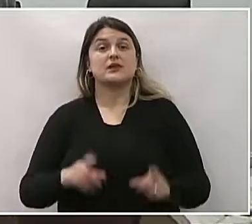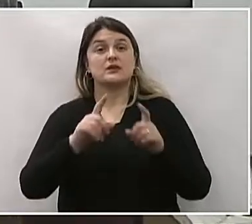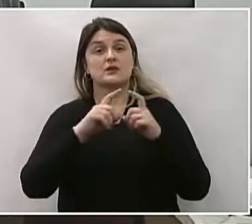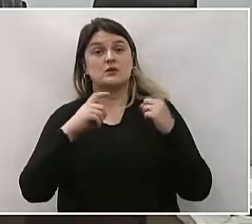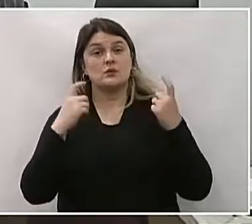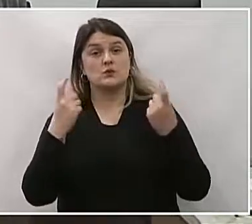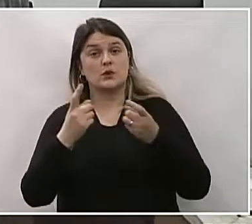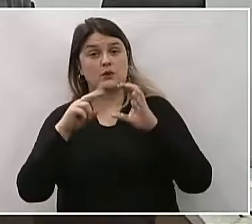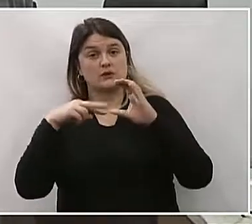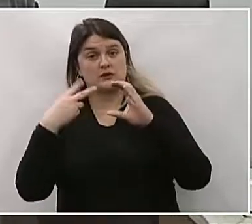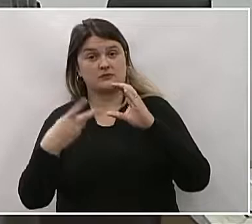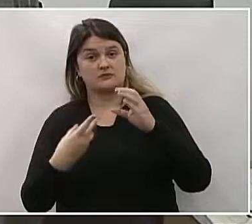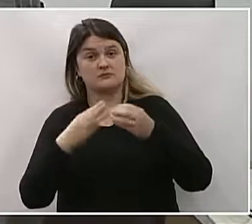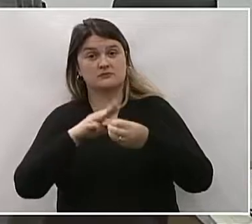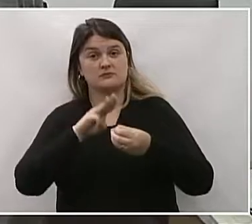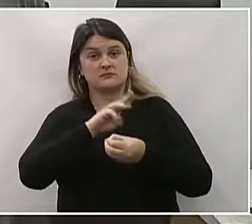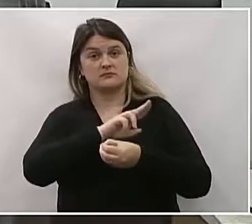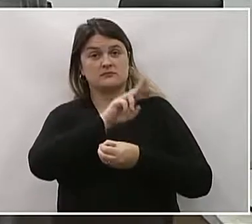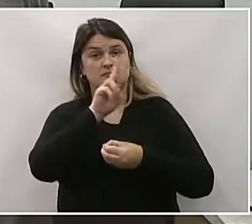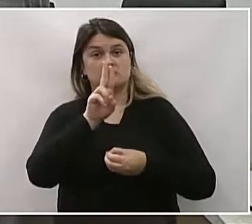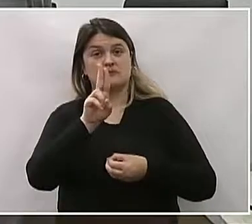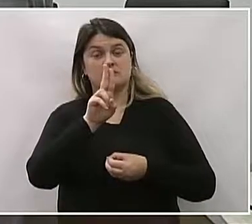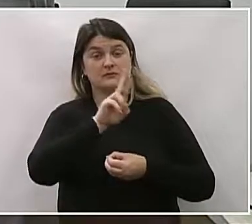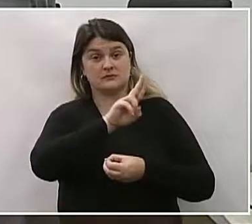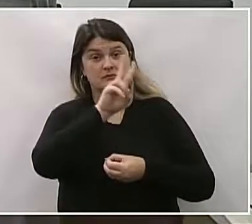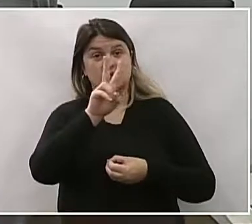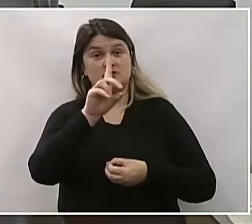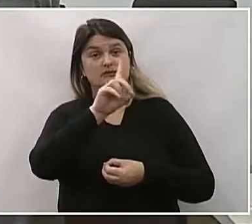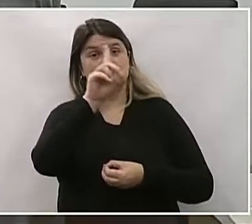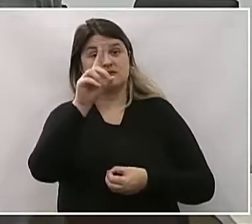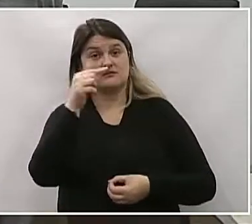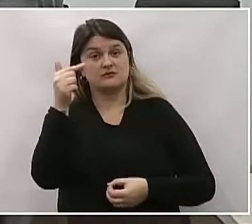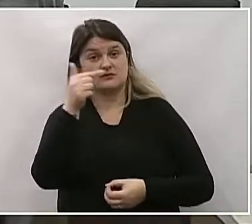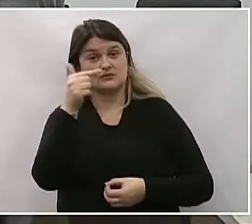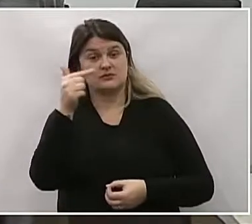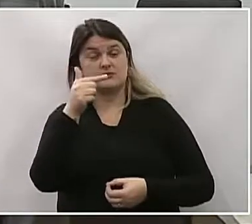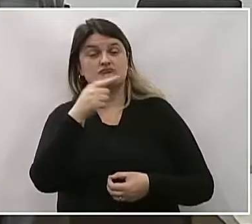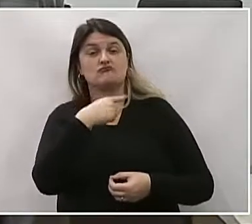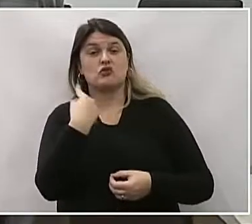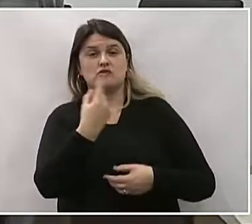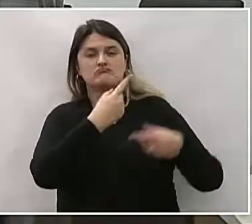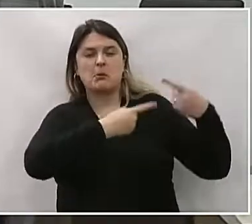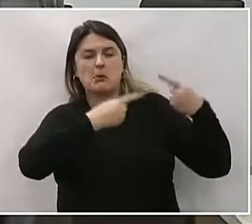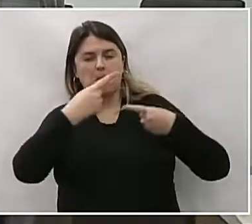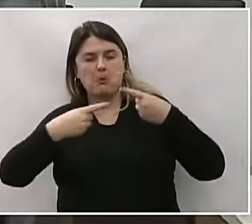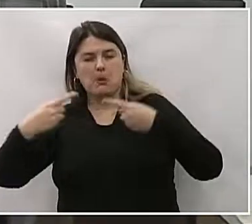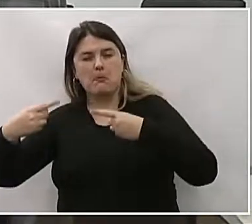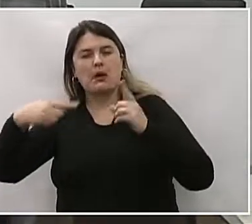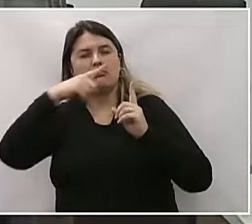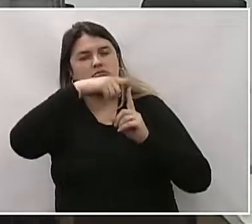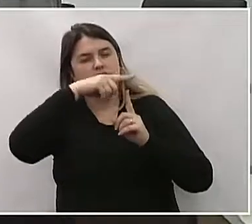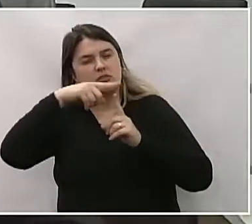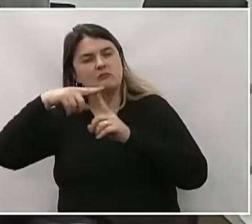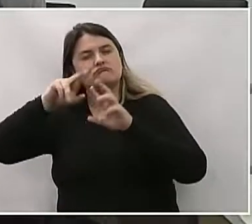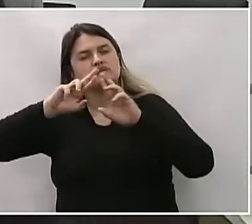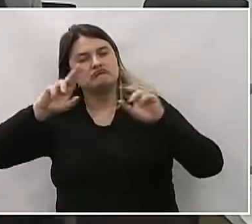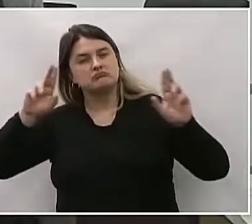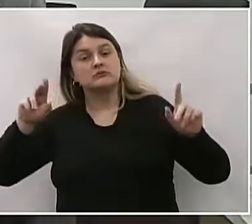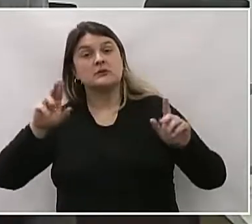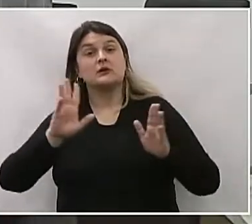de vereadores do município de União da Vitória no dia 22 discutidos diversos assuntos